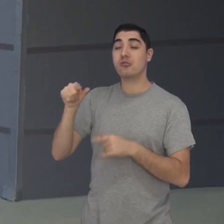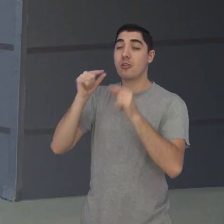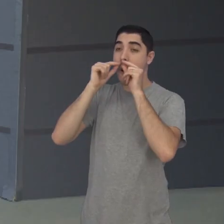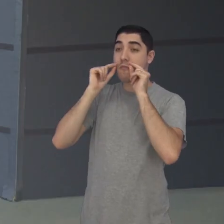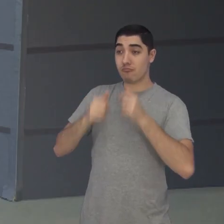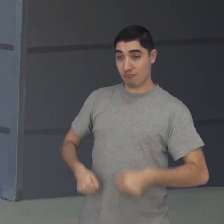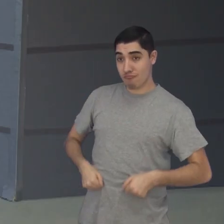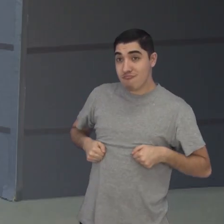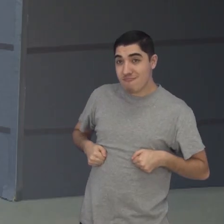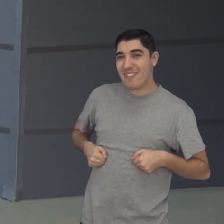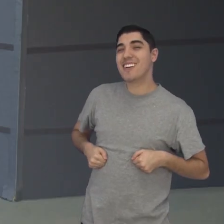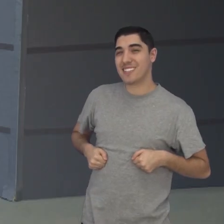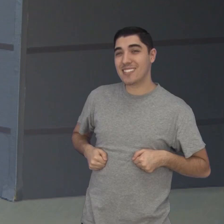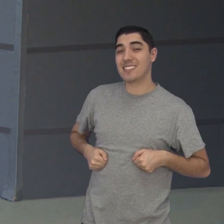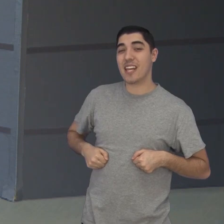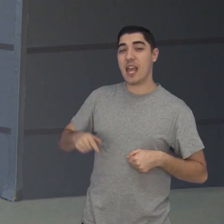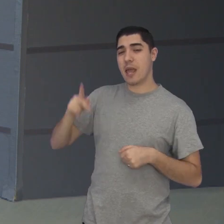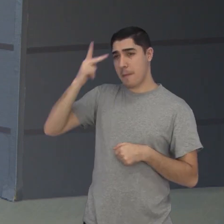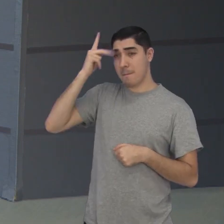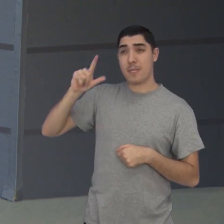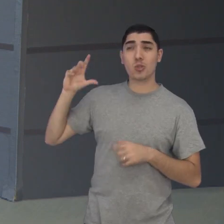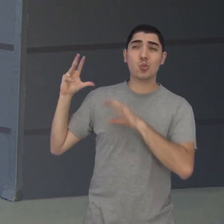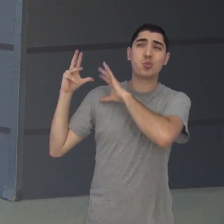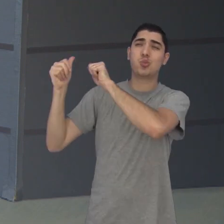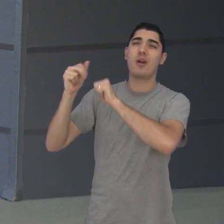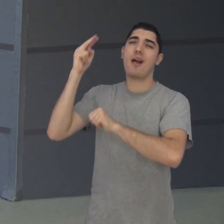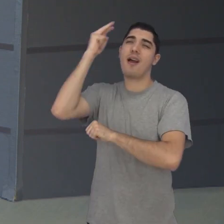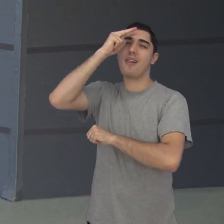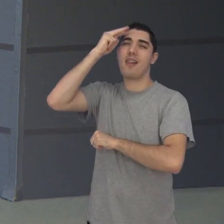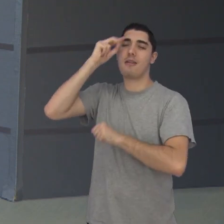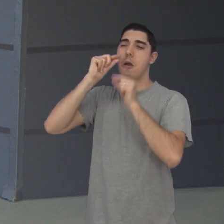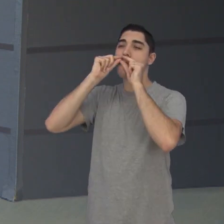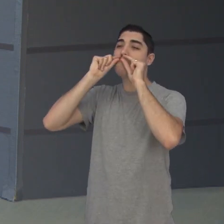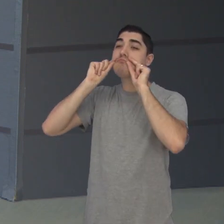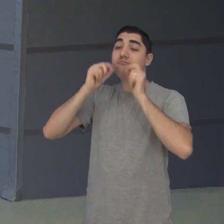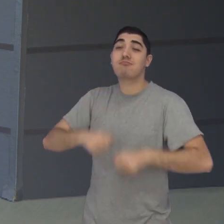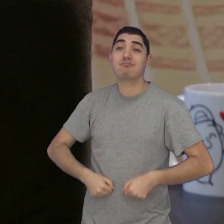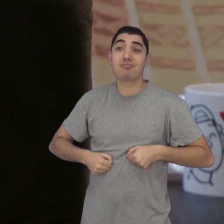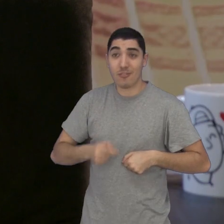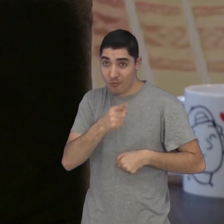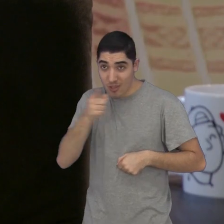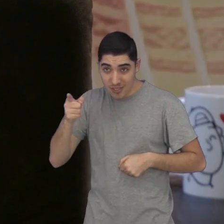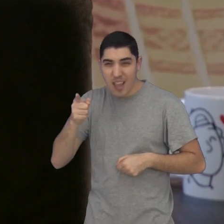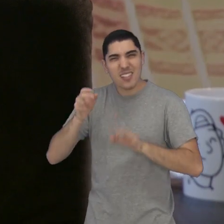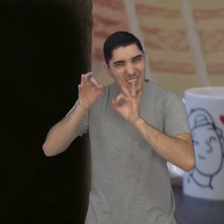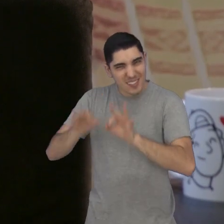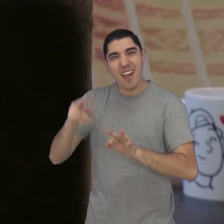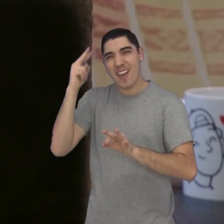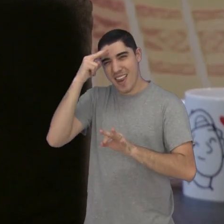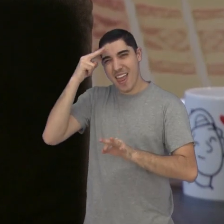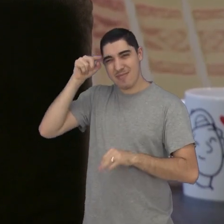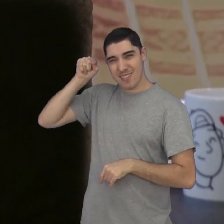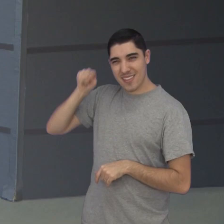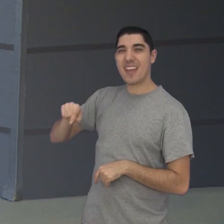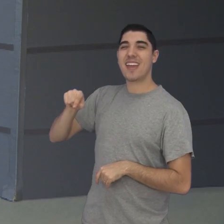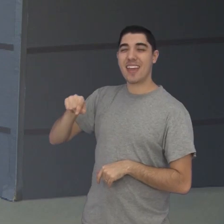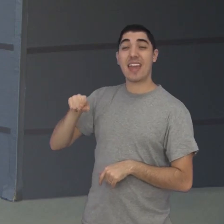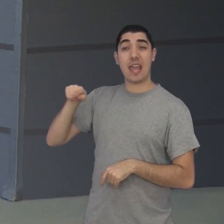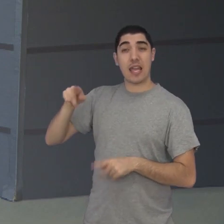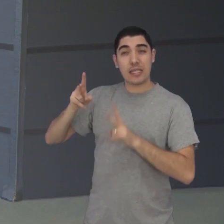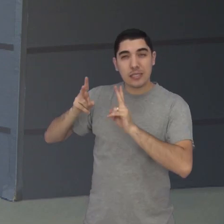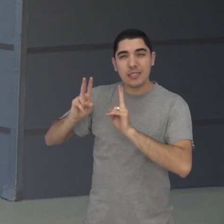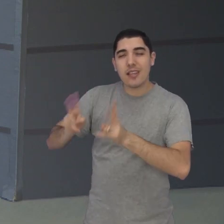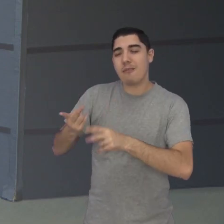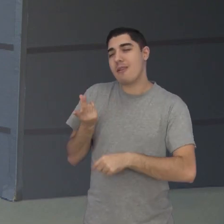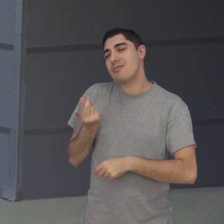né? Como você disse, Amácio Mazzaropi. Quem que não lembra de Mazzaropi? Vocês que estão em casa agora, com certeza vão lembrar desse